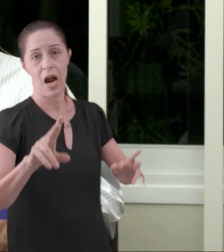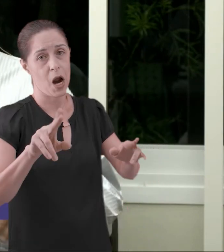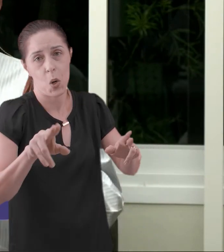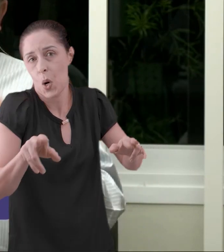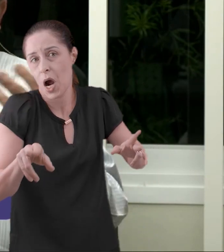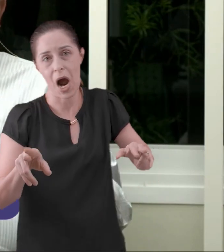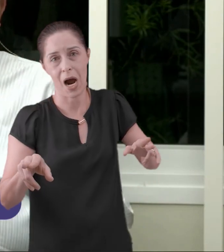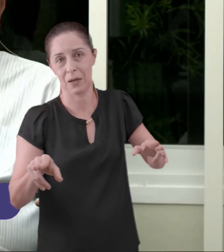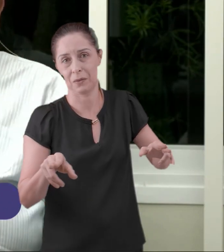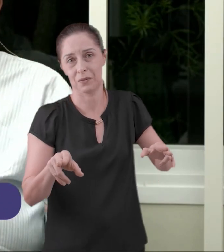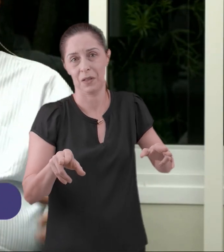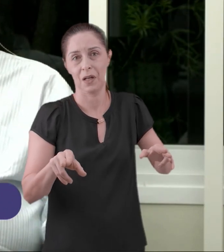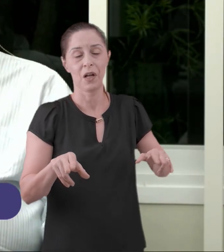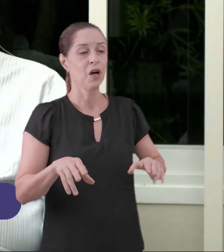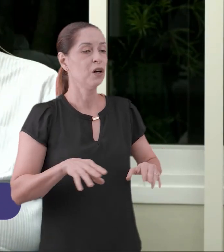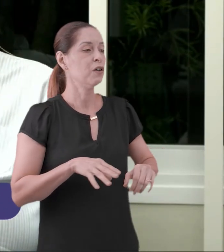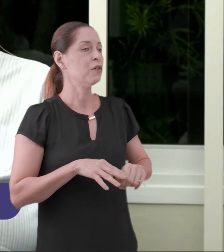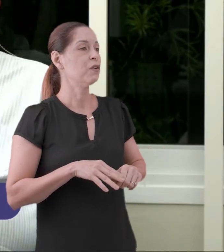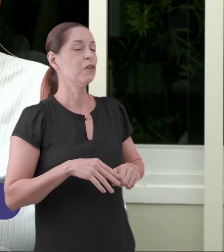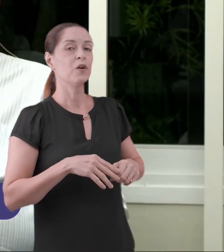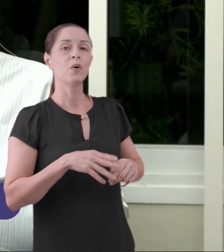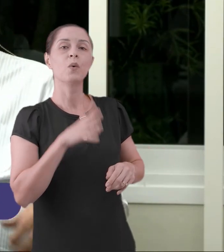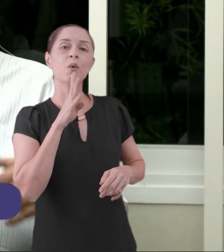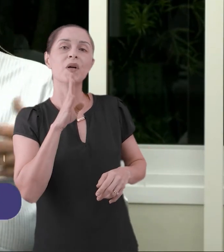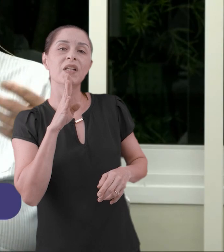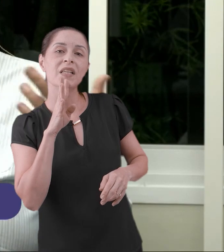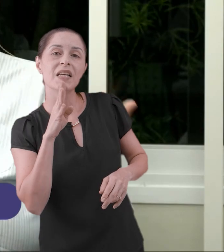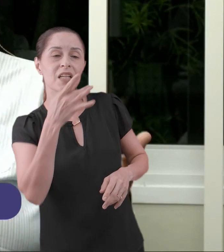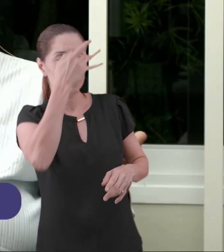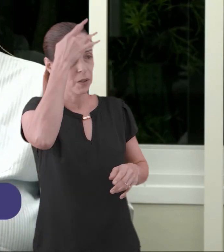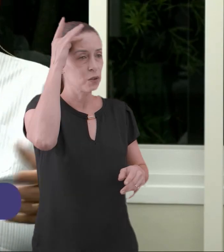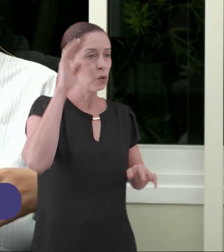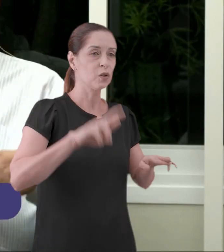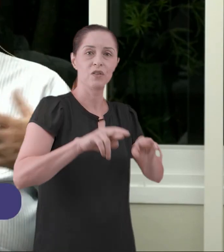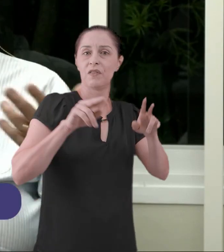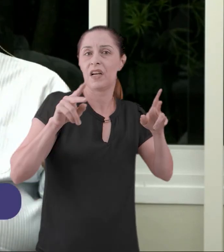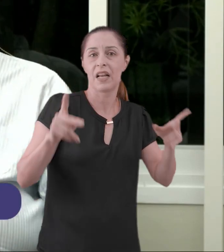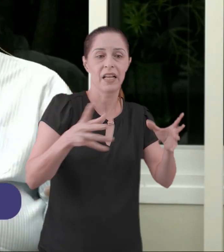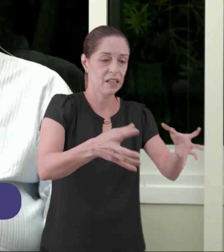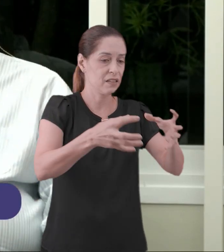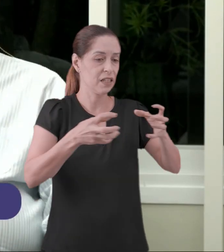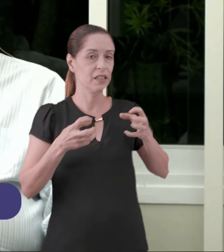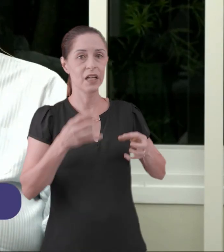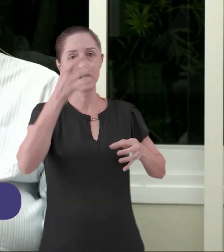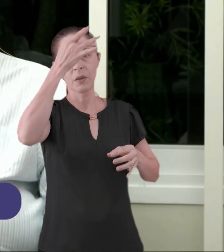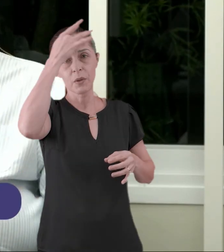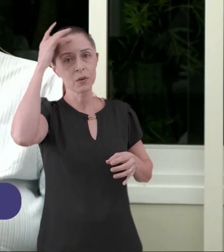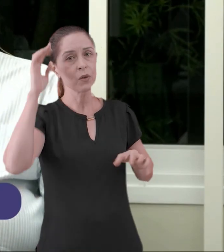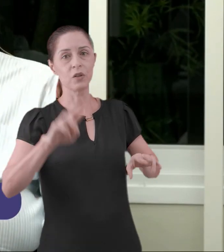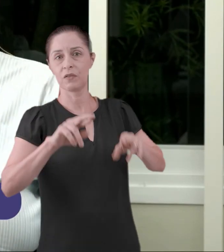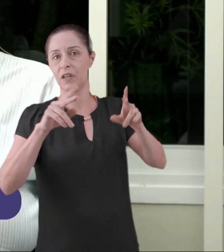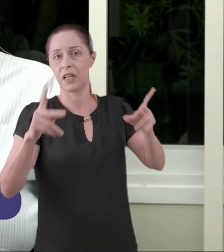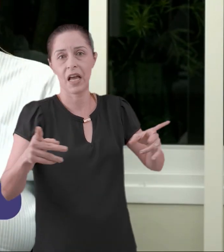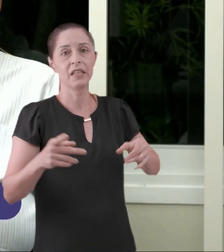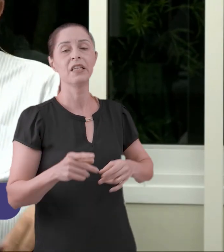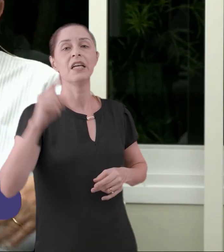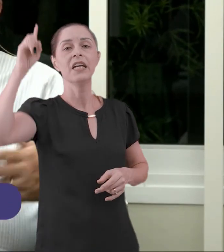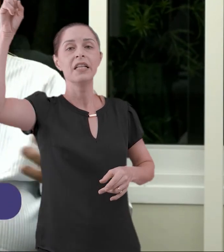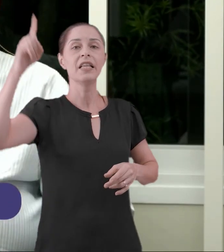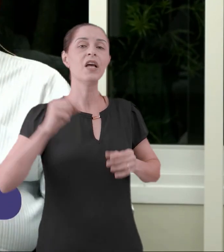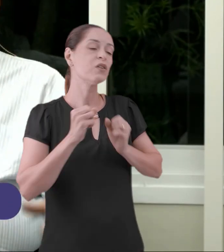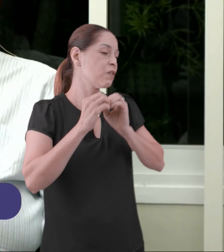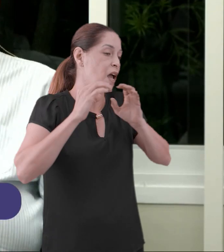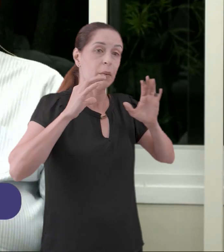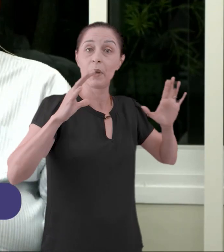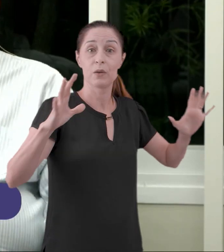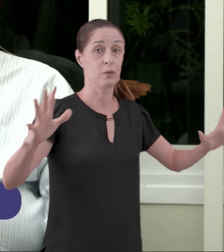exercitando, que você vai se envolvendo com as pessoas e Deus vai derramando esse amor no seu coração. E aí o amor é